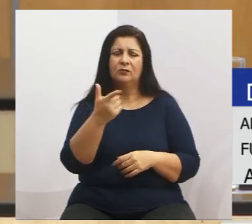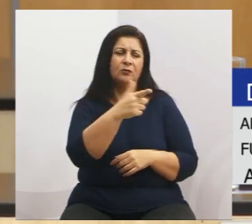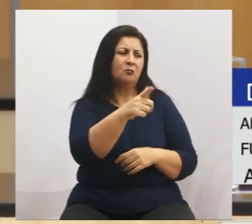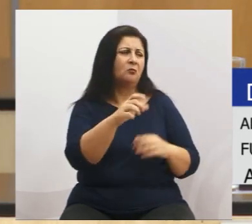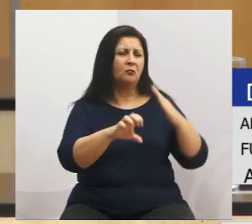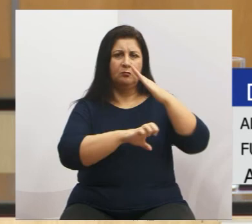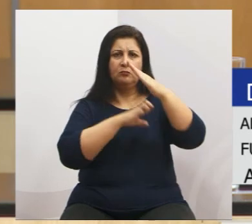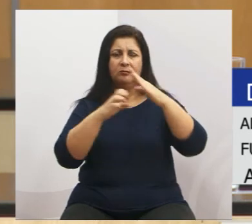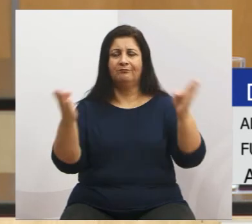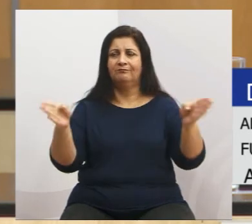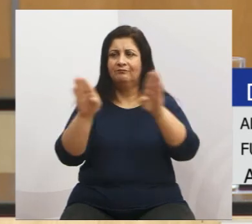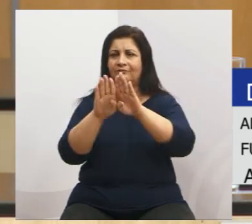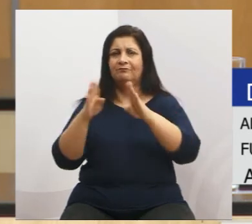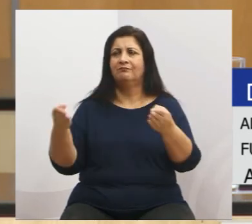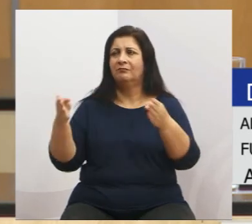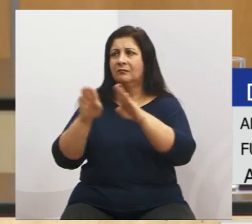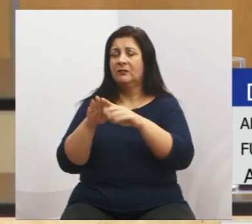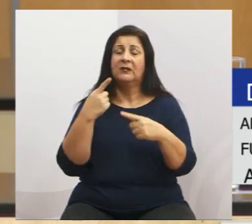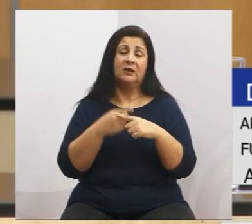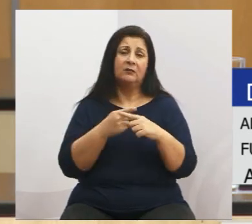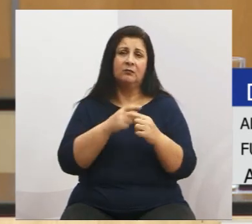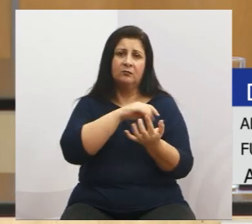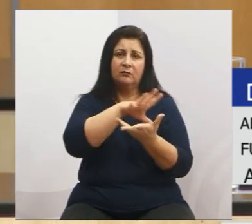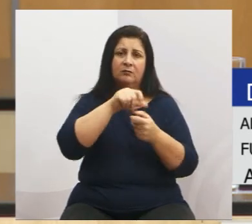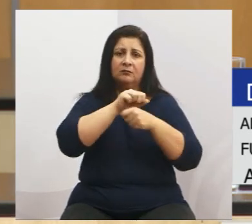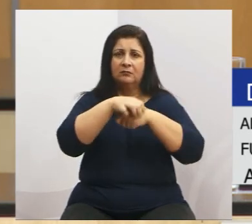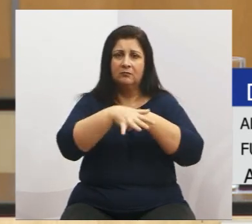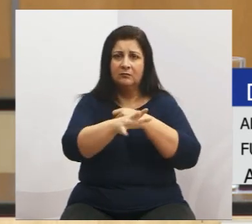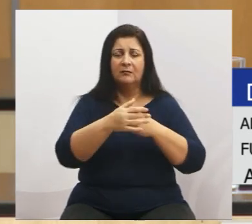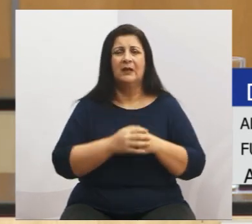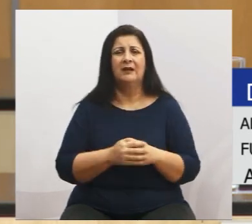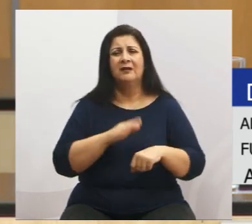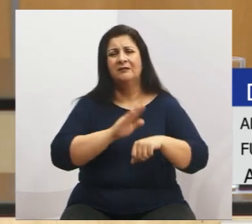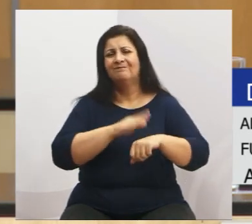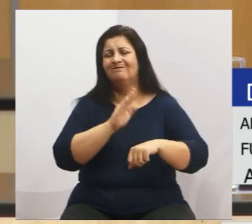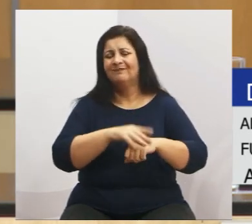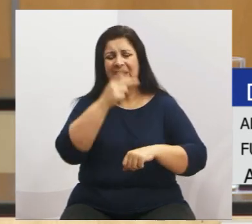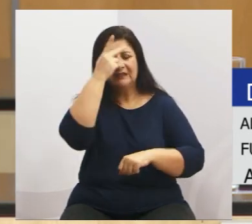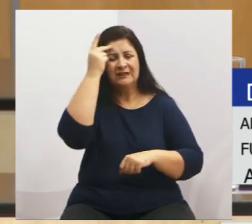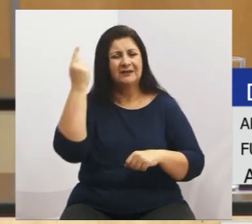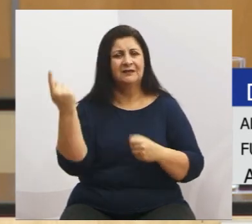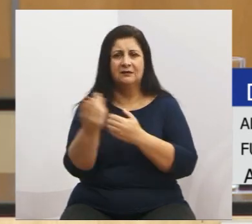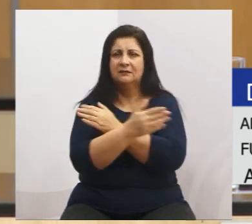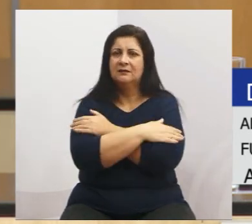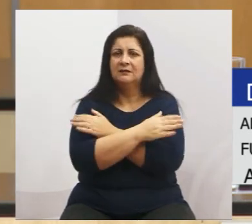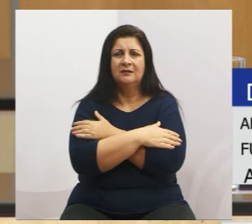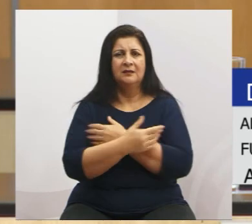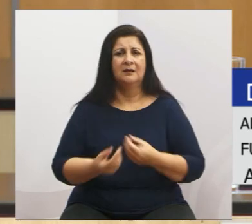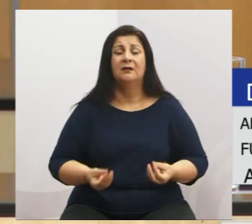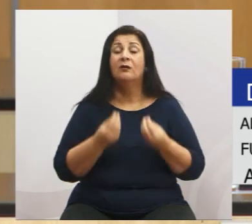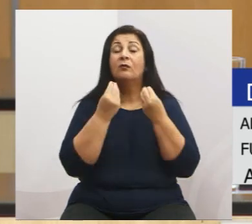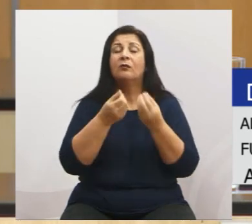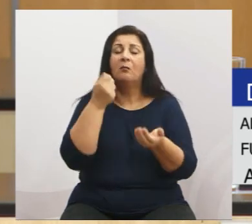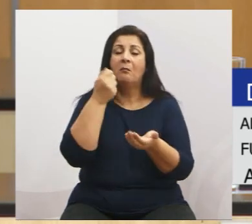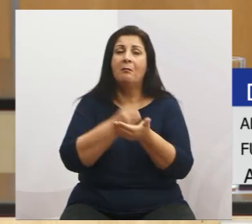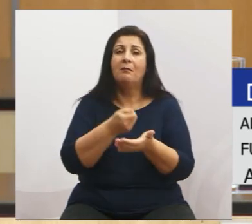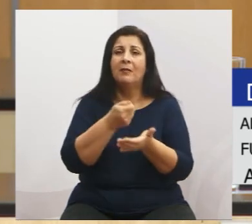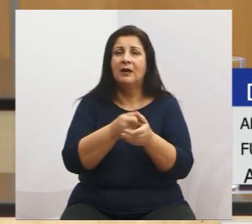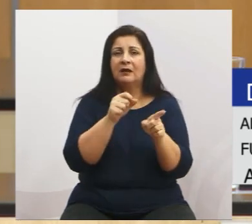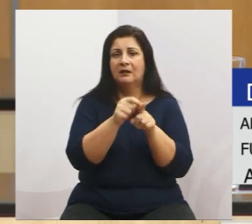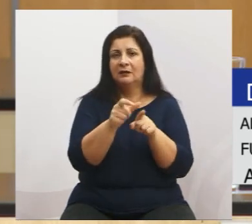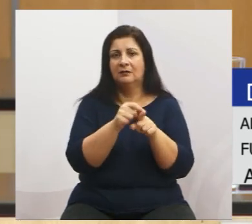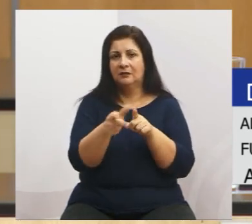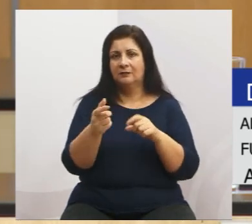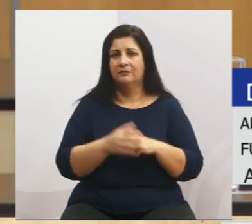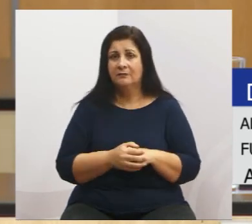fechando, né, devido à pandemia, vai aumentar o número de pessoas que não vai ter condições de pagar aluguel, e essas pessoas vão